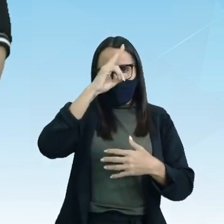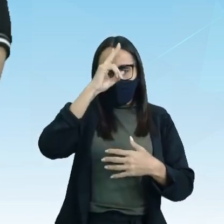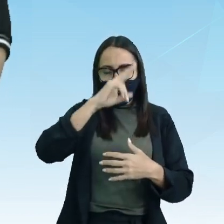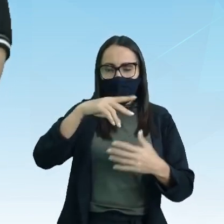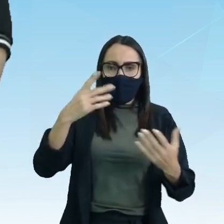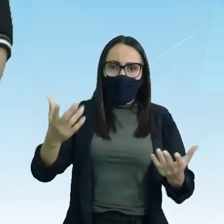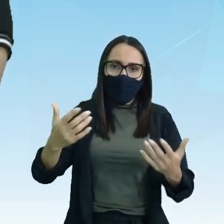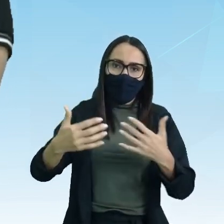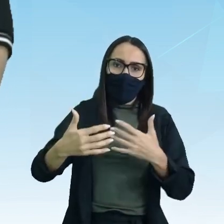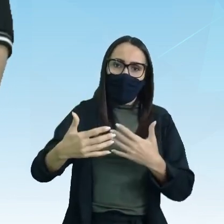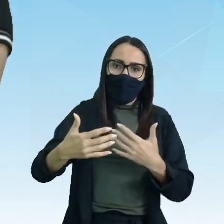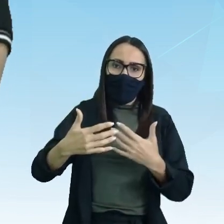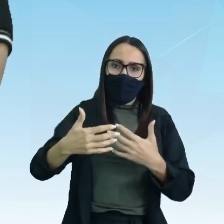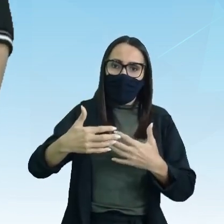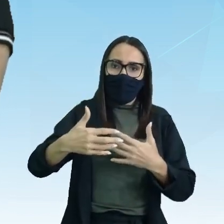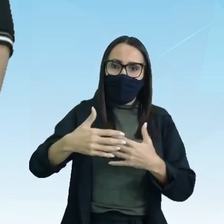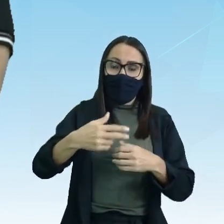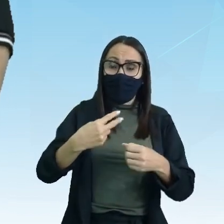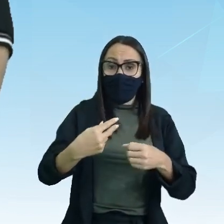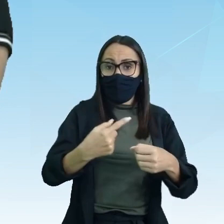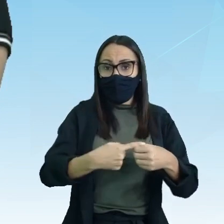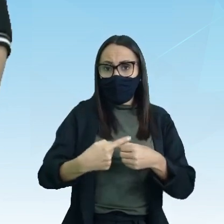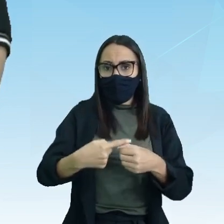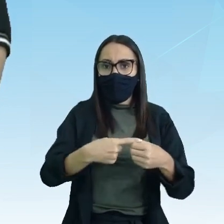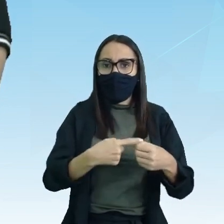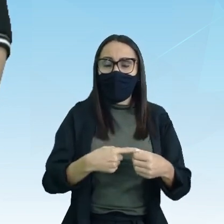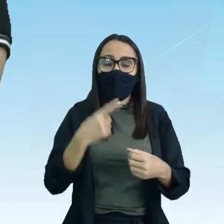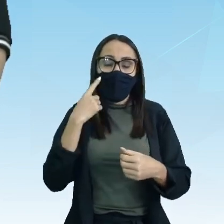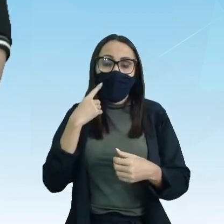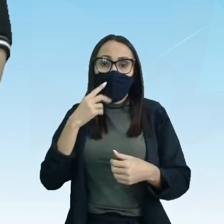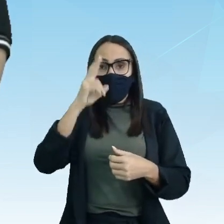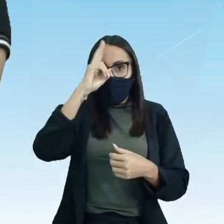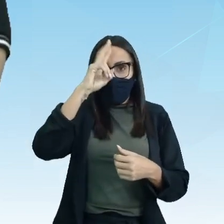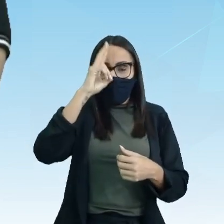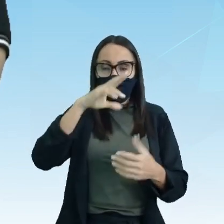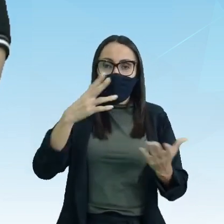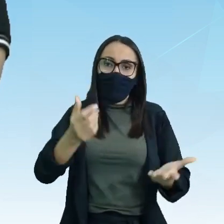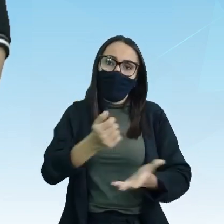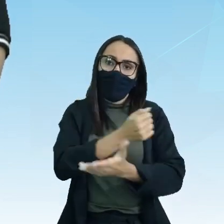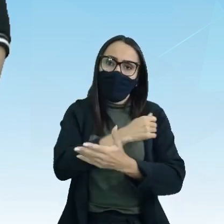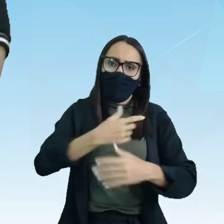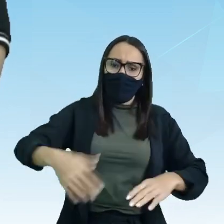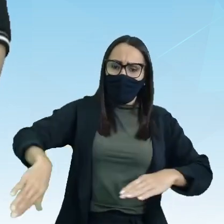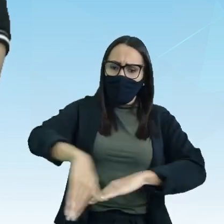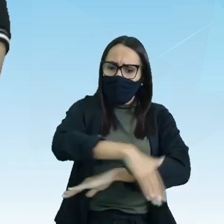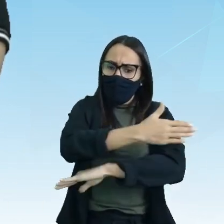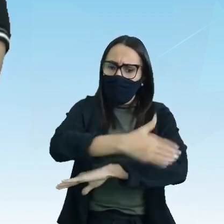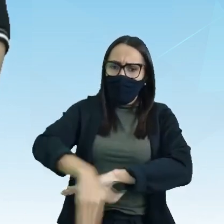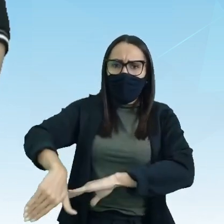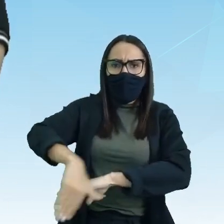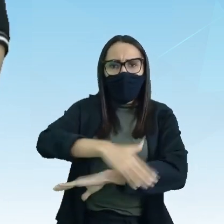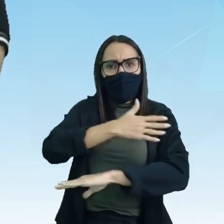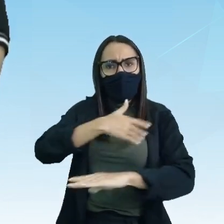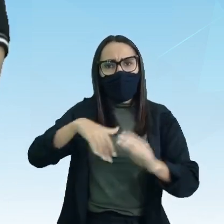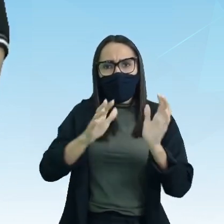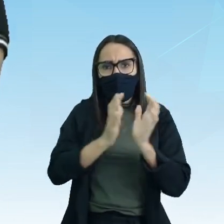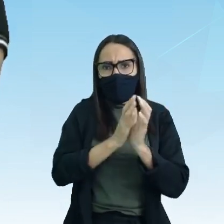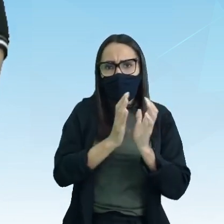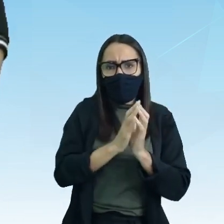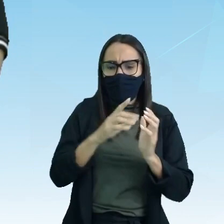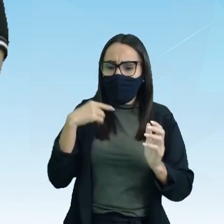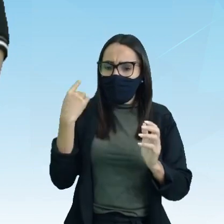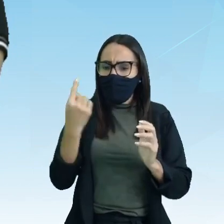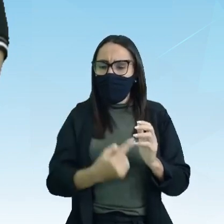algo importante que eu também gostaria de lembrar aqui ao nosso estudante, muitas vezes nas ruas do Recife e das